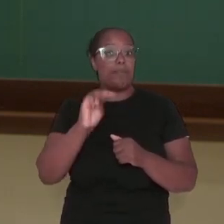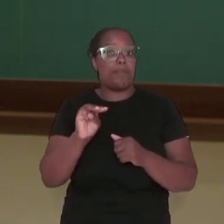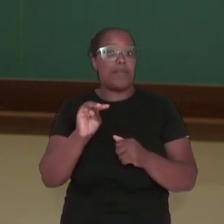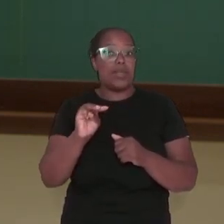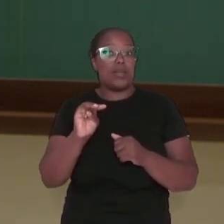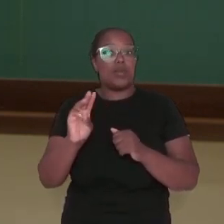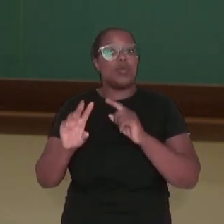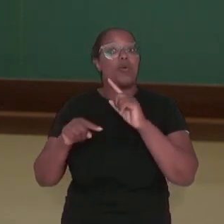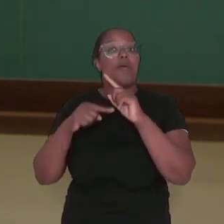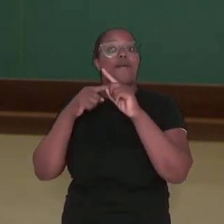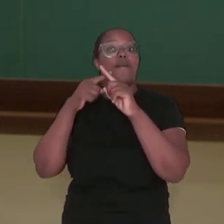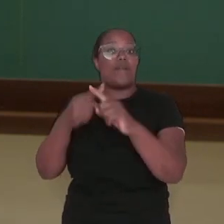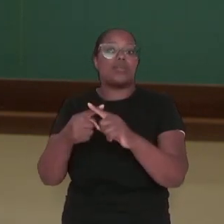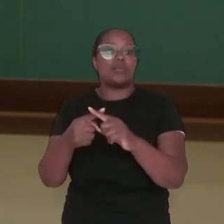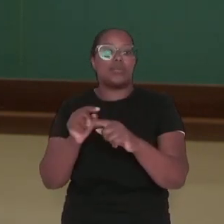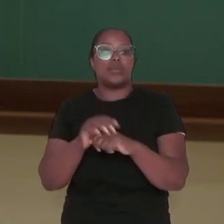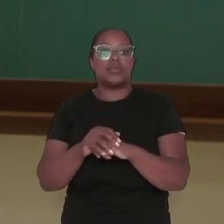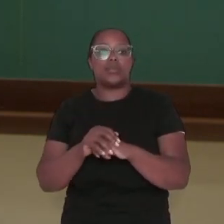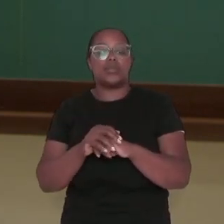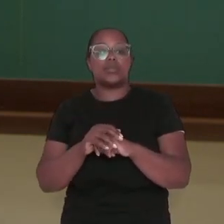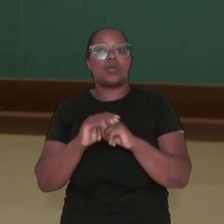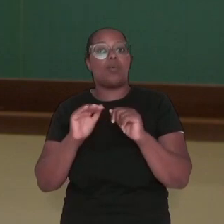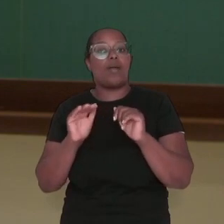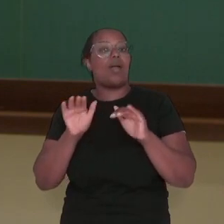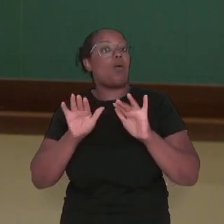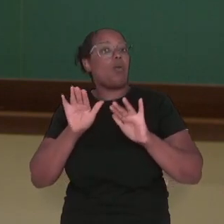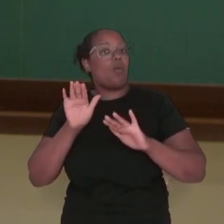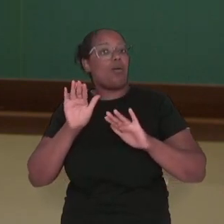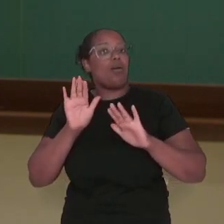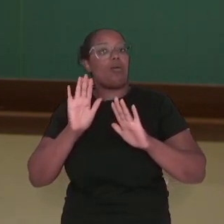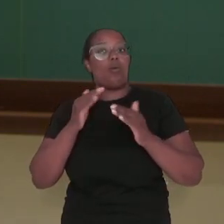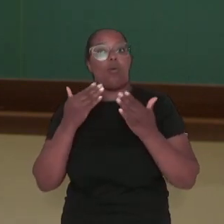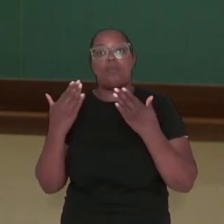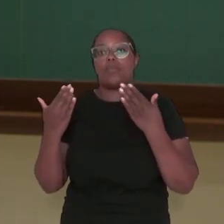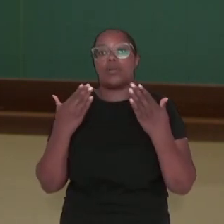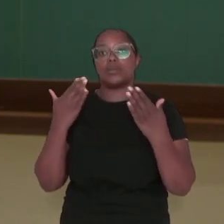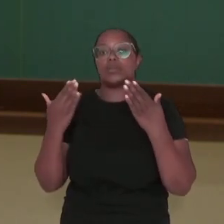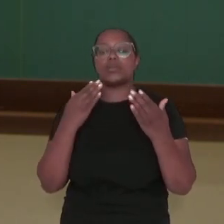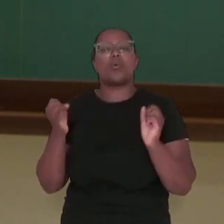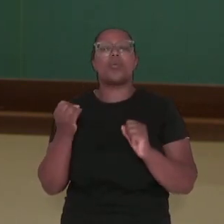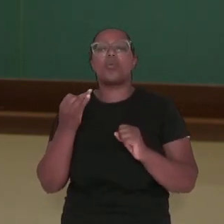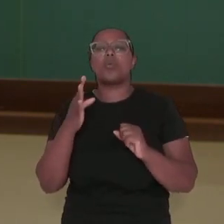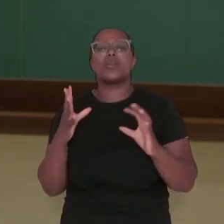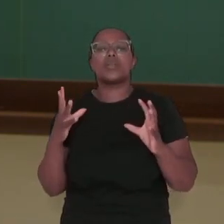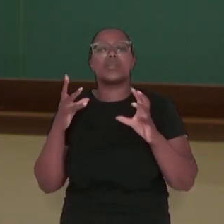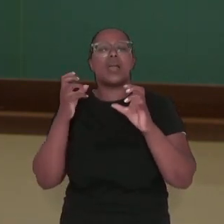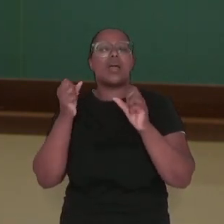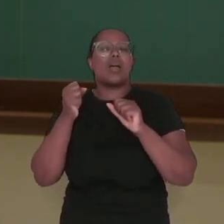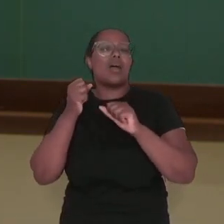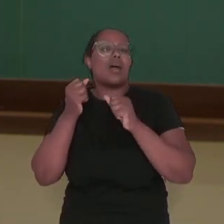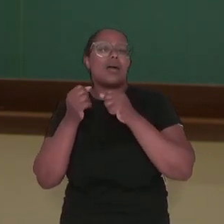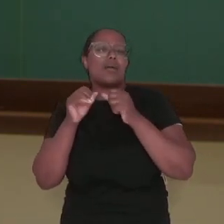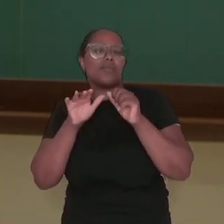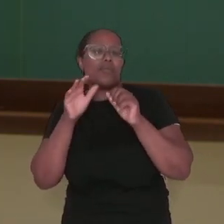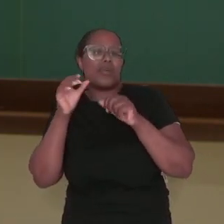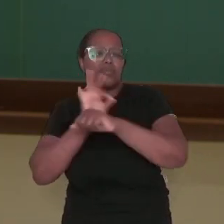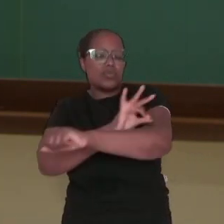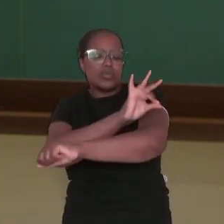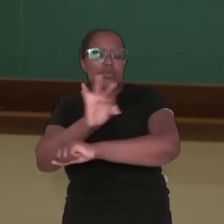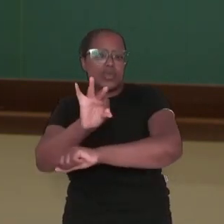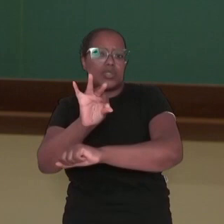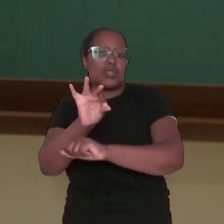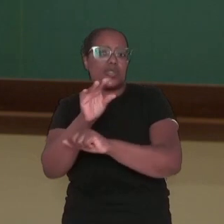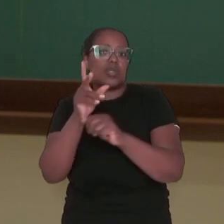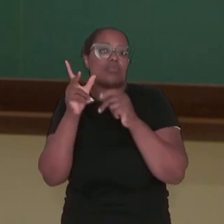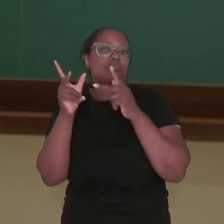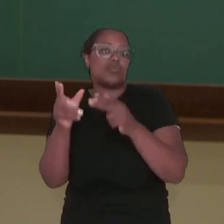333.333 vezes. Então, a comparação é quantas vezes a medida da massa do Sol é maior que a da Terra? Esse